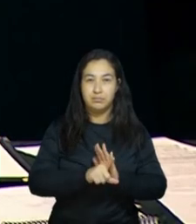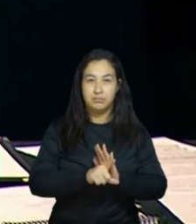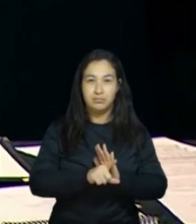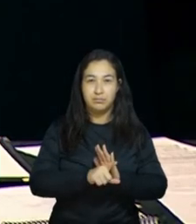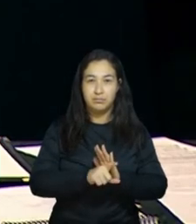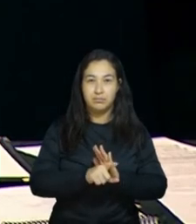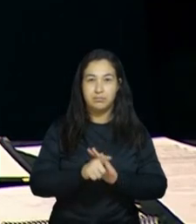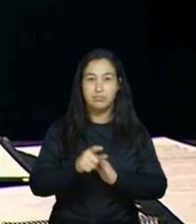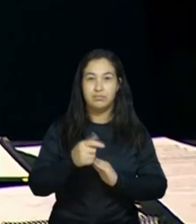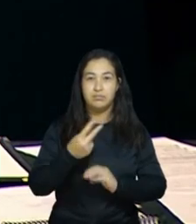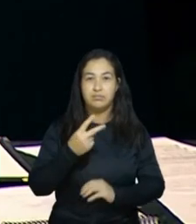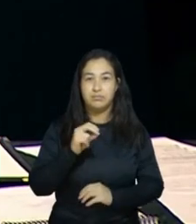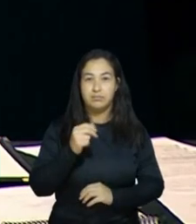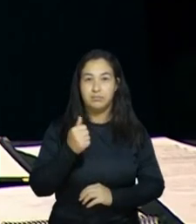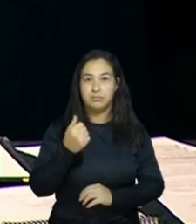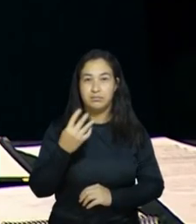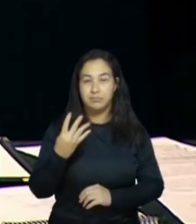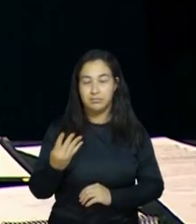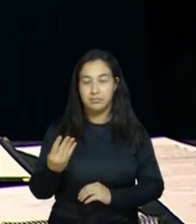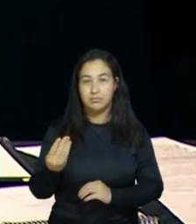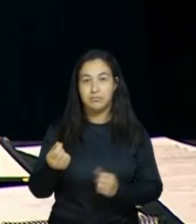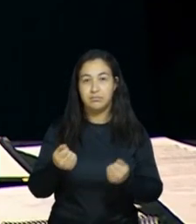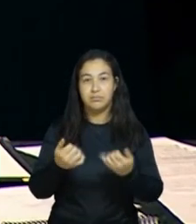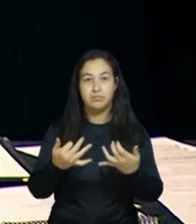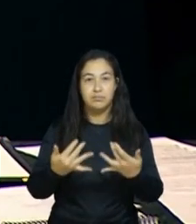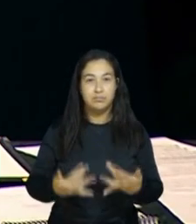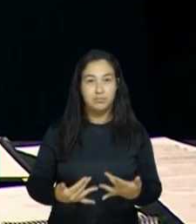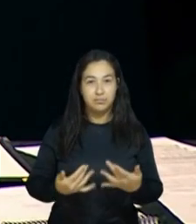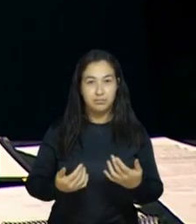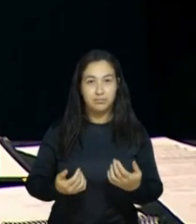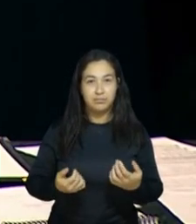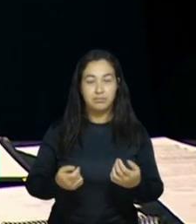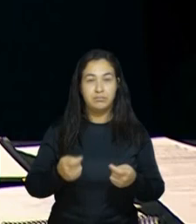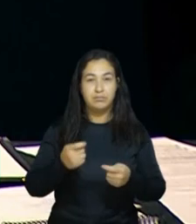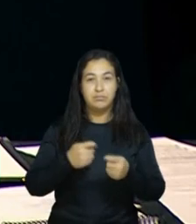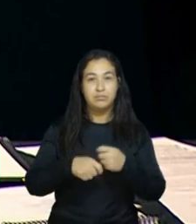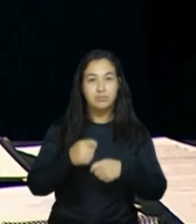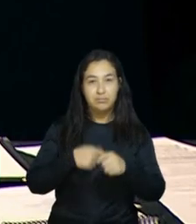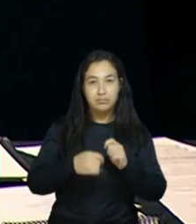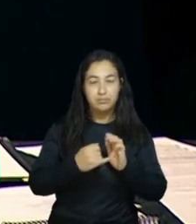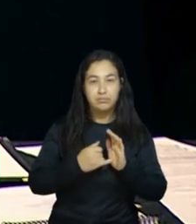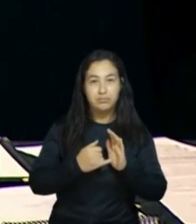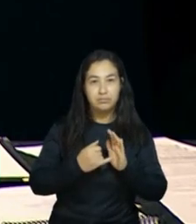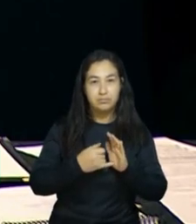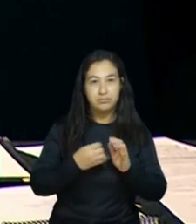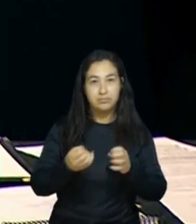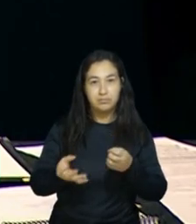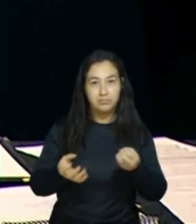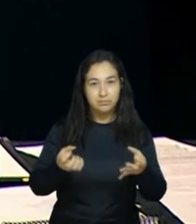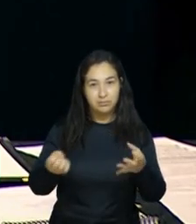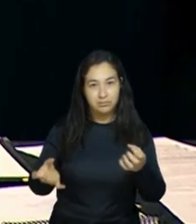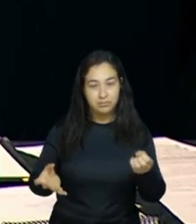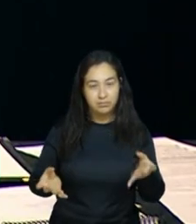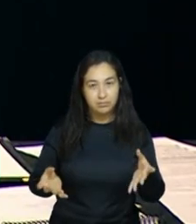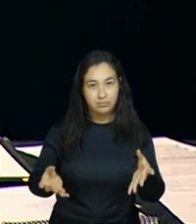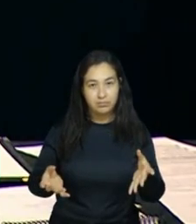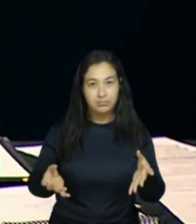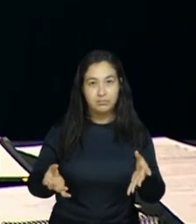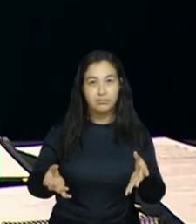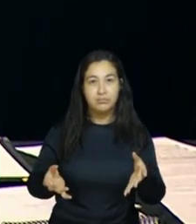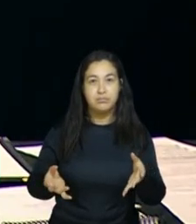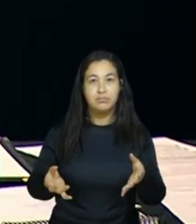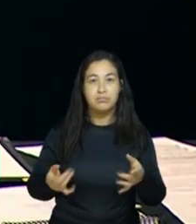16.465 de 2014, que institui retribuições financeiras por desempenho de atividade finalística, dispõe